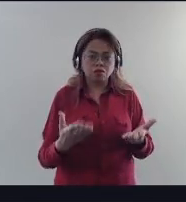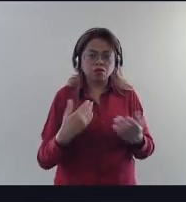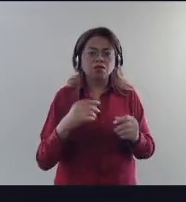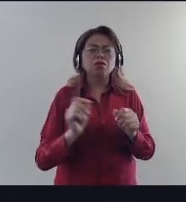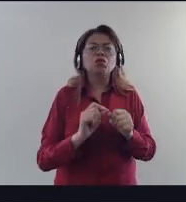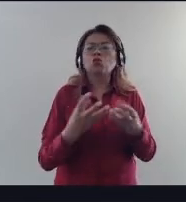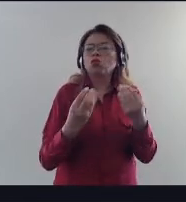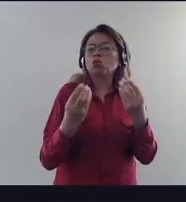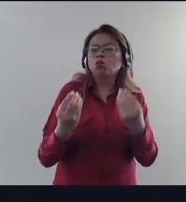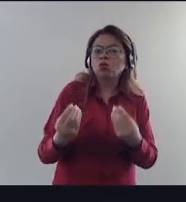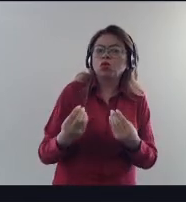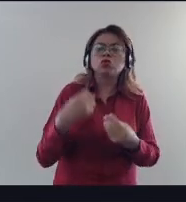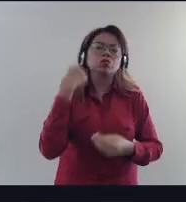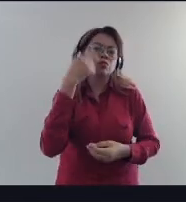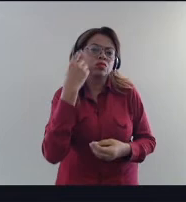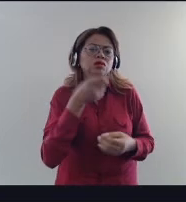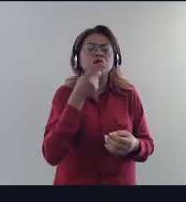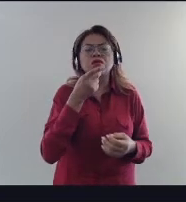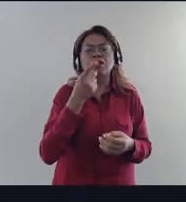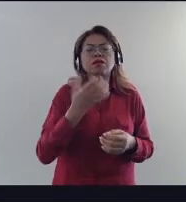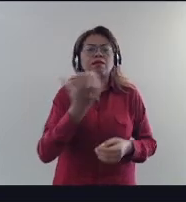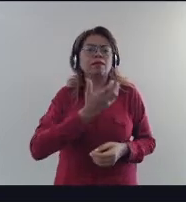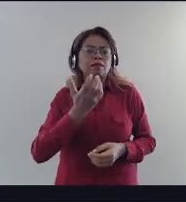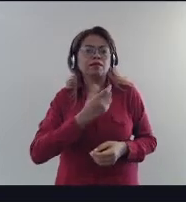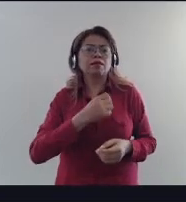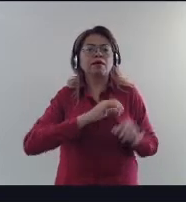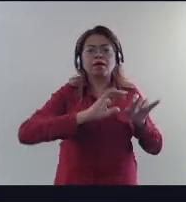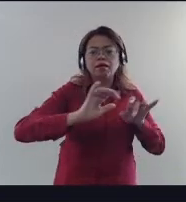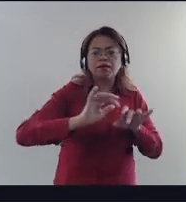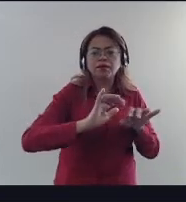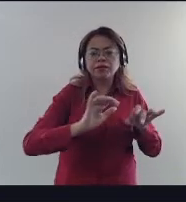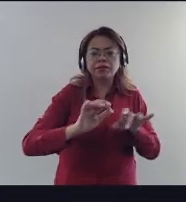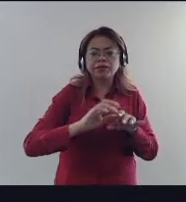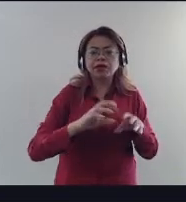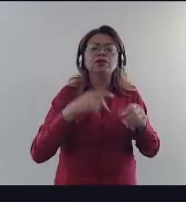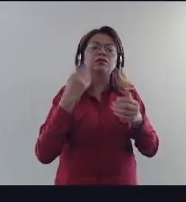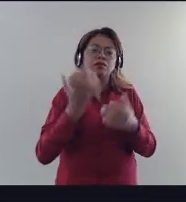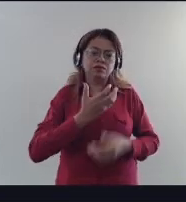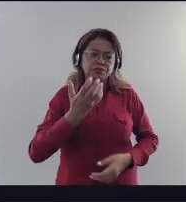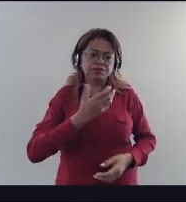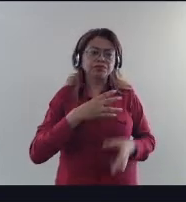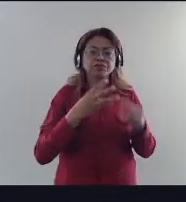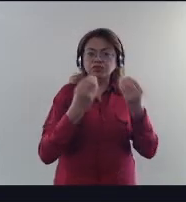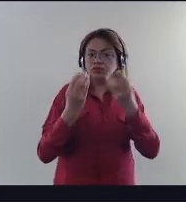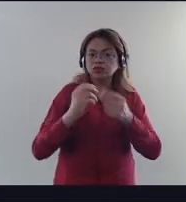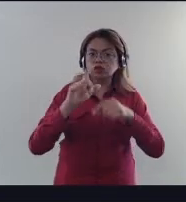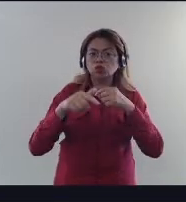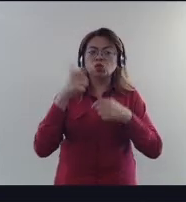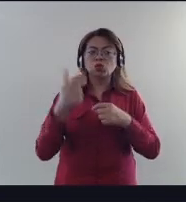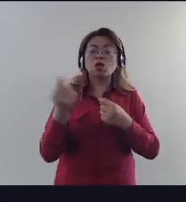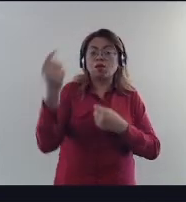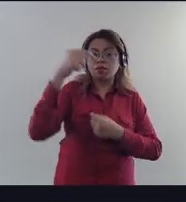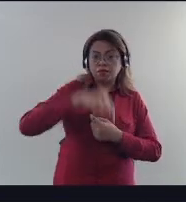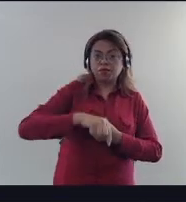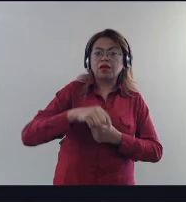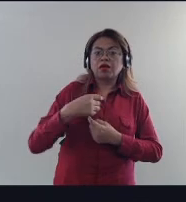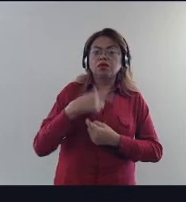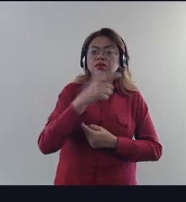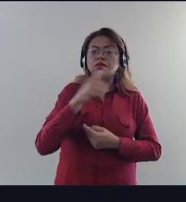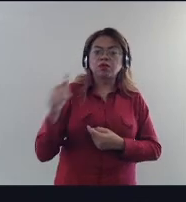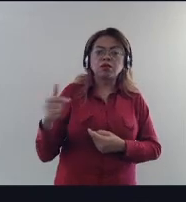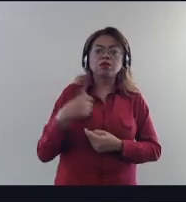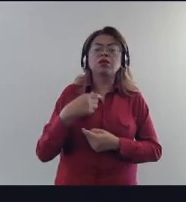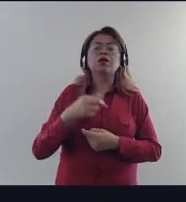muito advogados querendo se digitalizar, a gente ajuda essa galera a se digitalizar, e muitos vêm sem rede social, sem